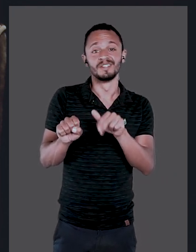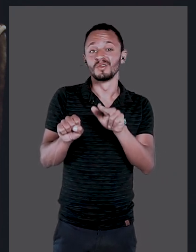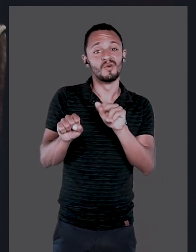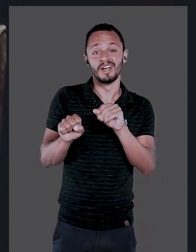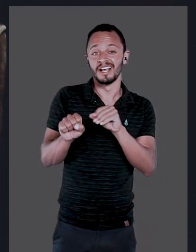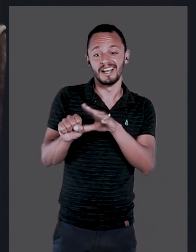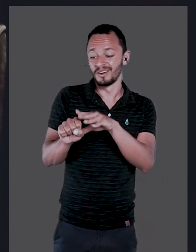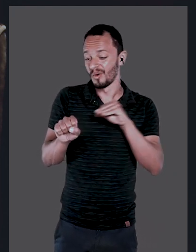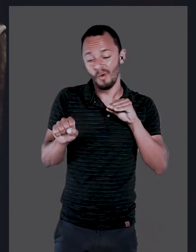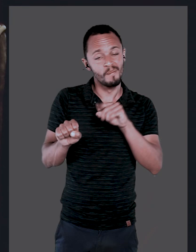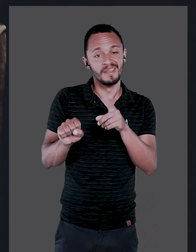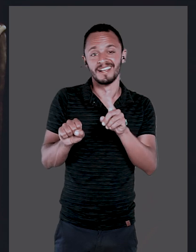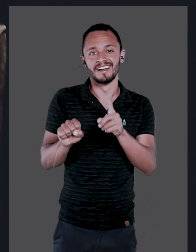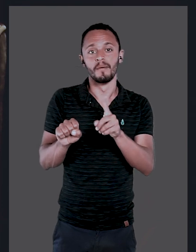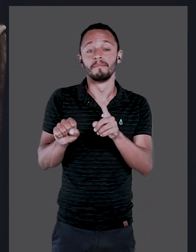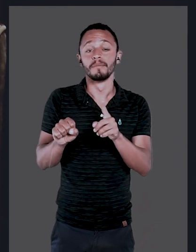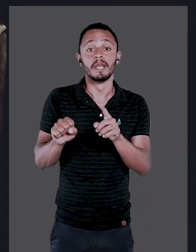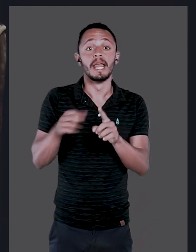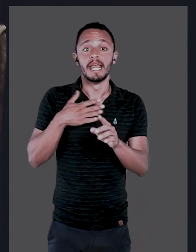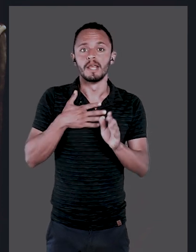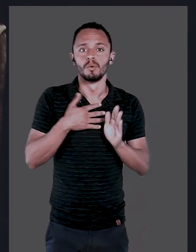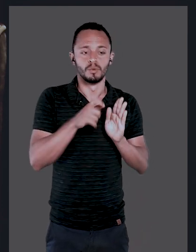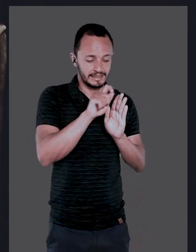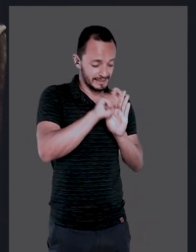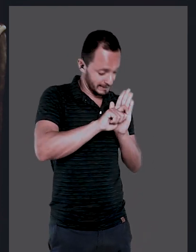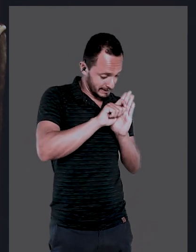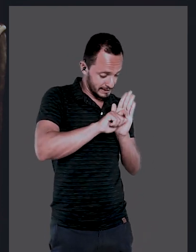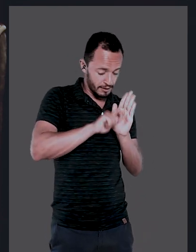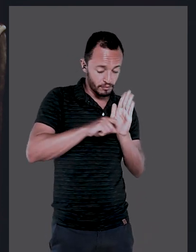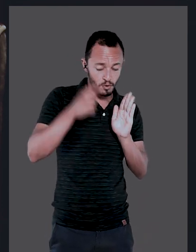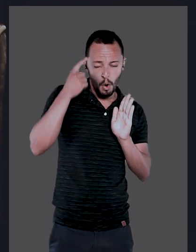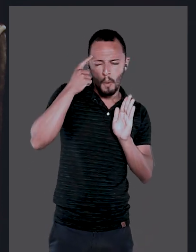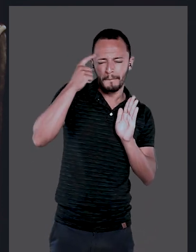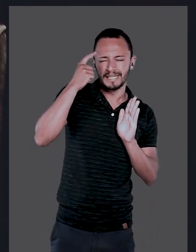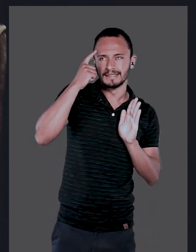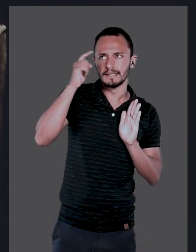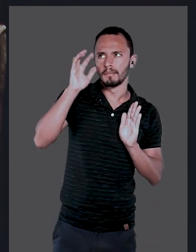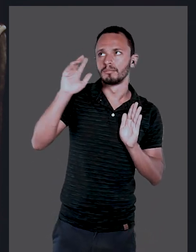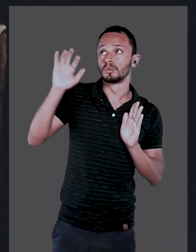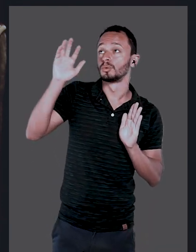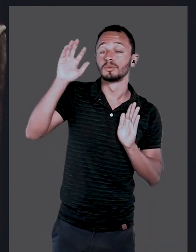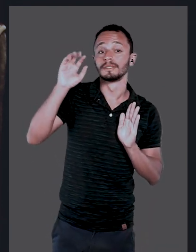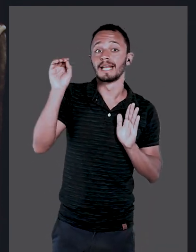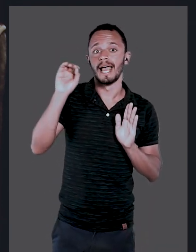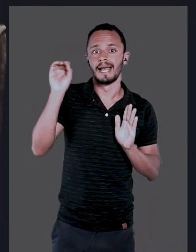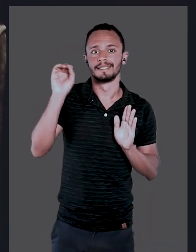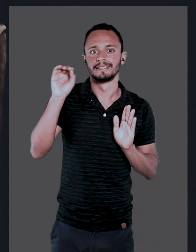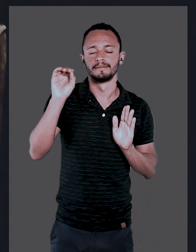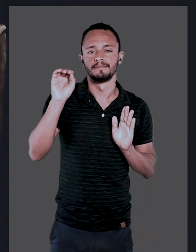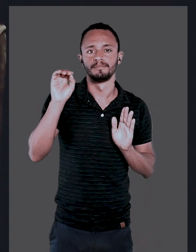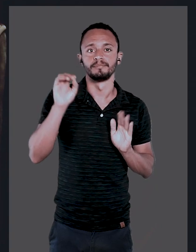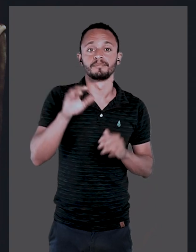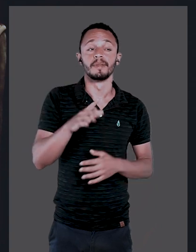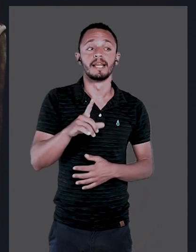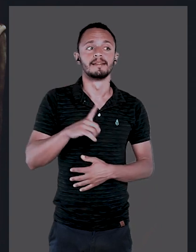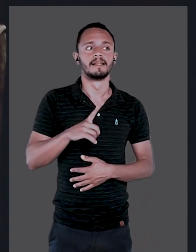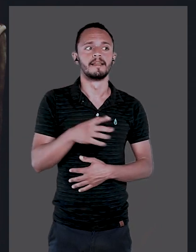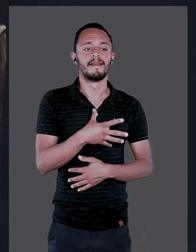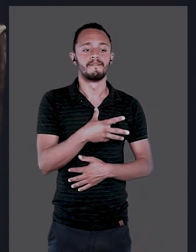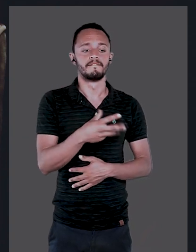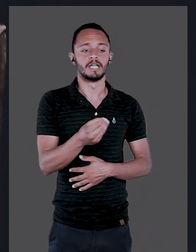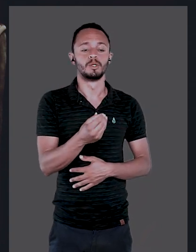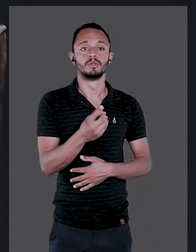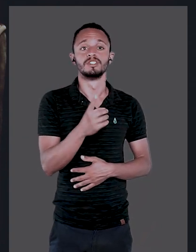Eu nunca copio ninguém. Eu, quando escrevo, eu procuro não pensar em nada. E, por vezes,